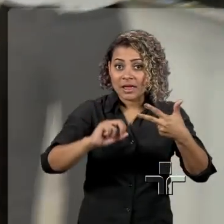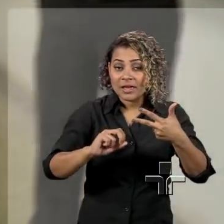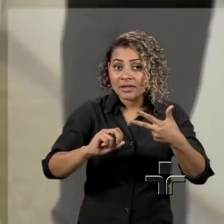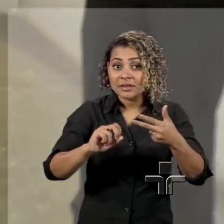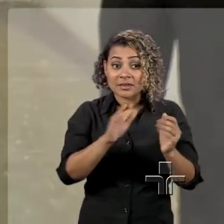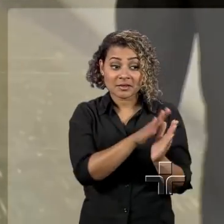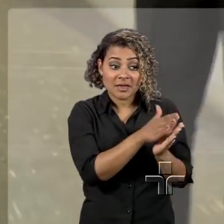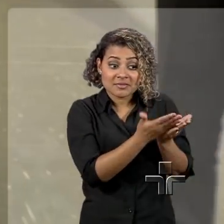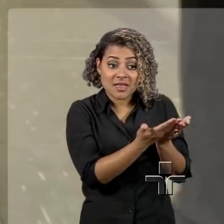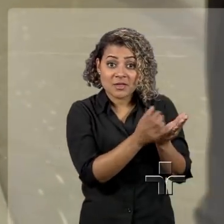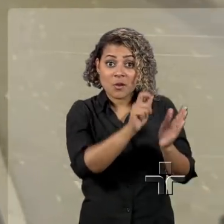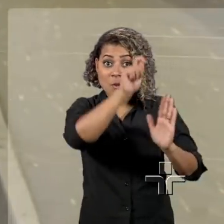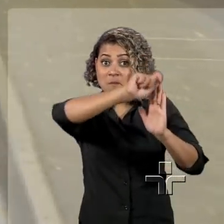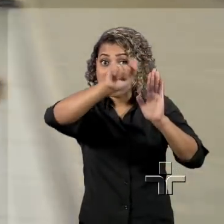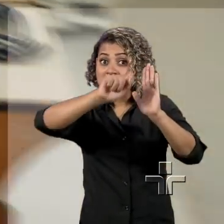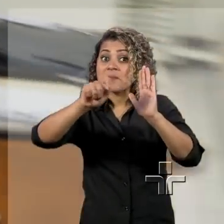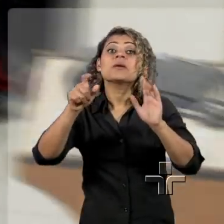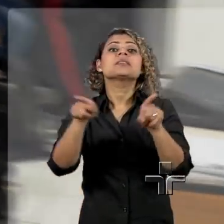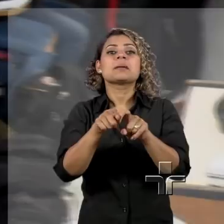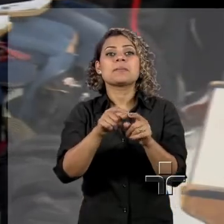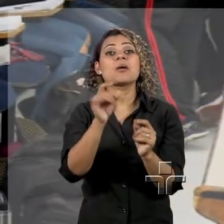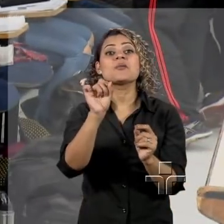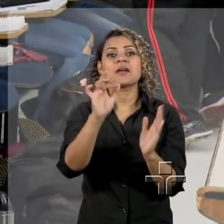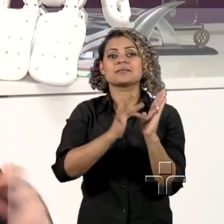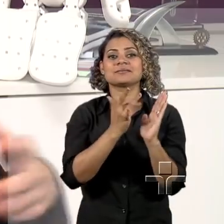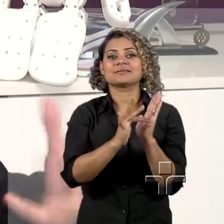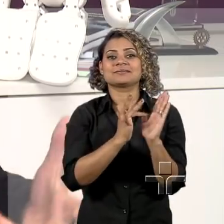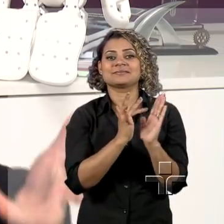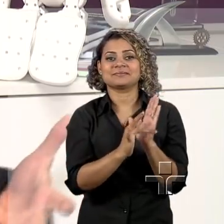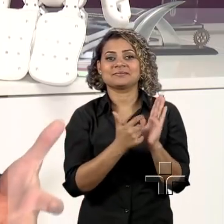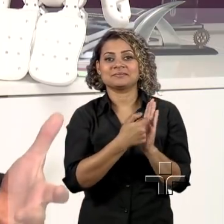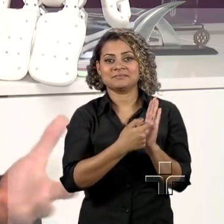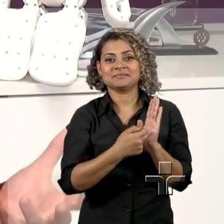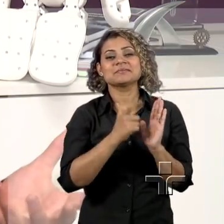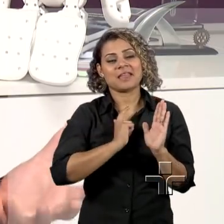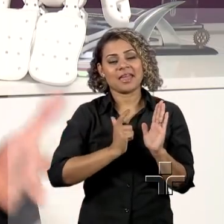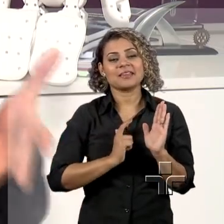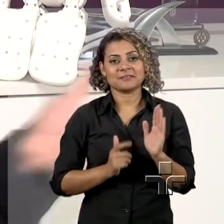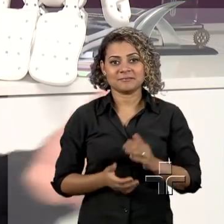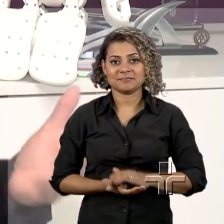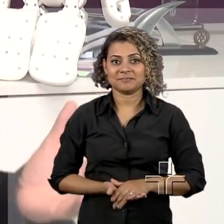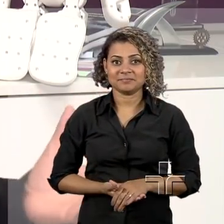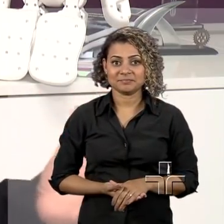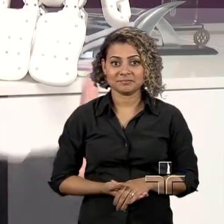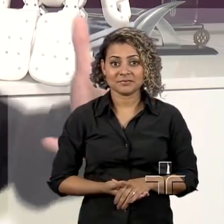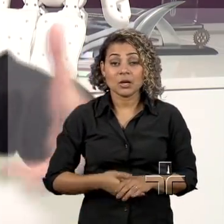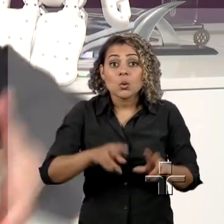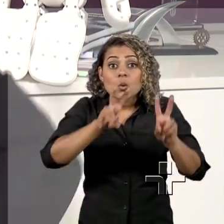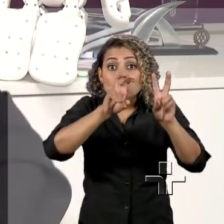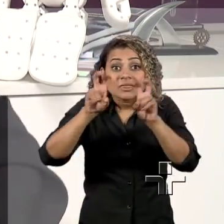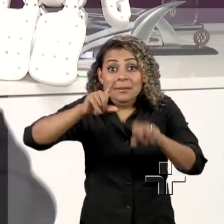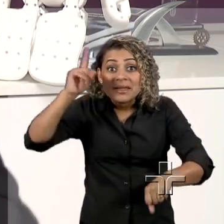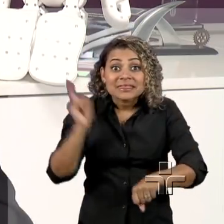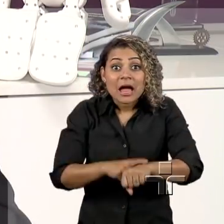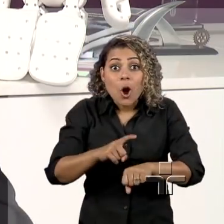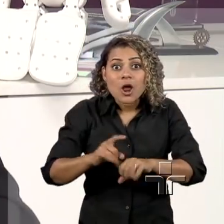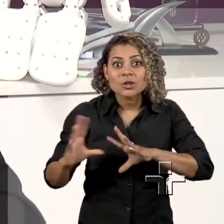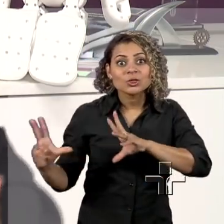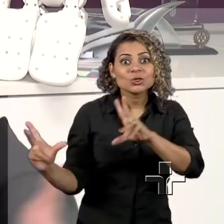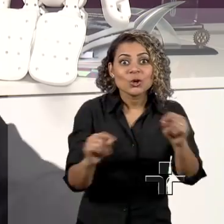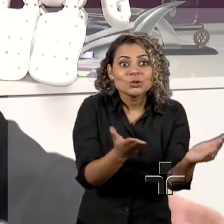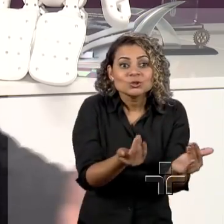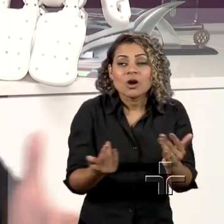nos cadernos, está nas mãos dos estudantes. No momento que o tema colocou eles também no